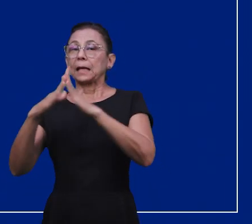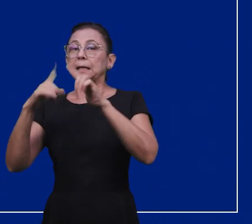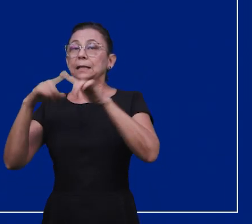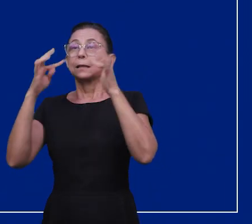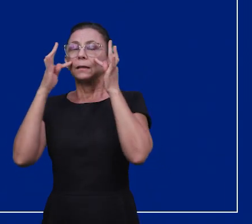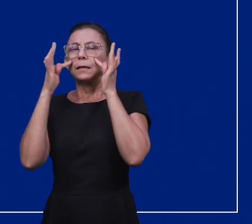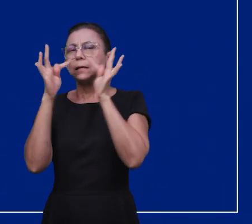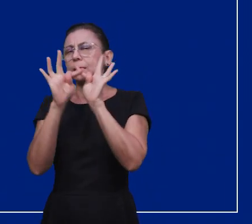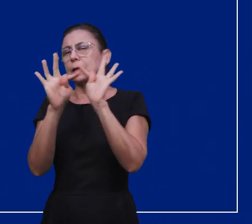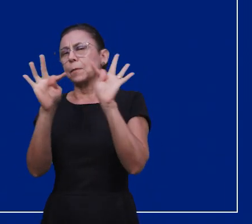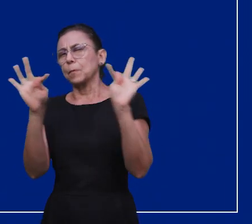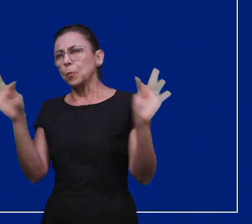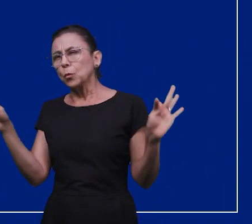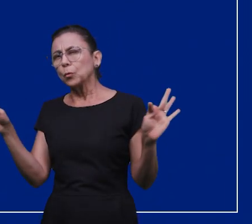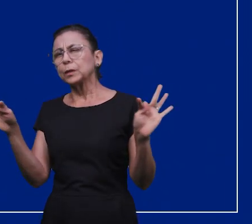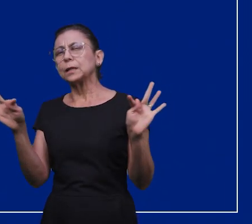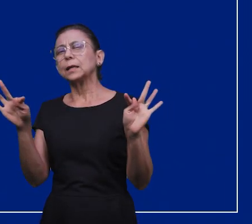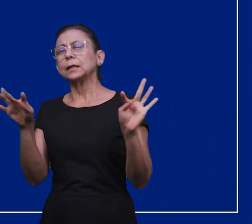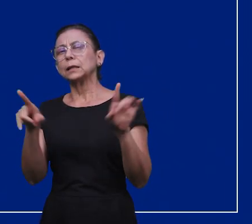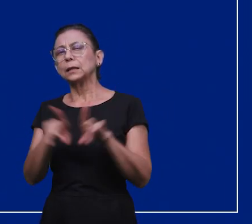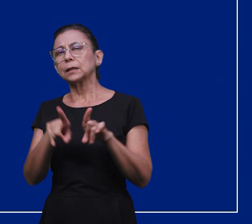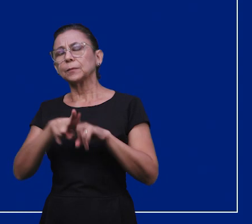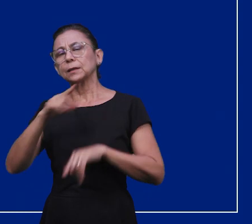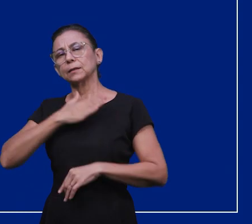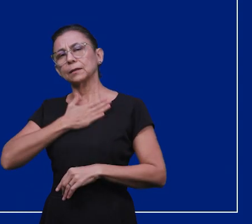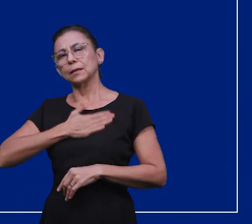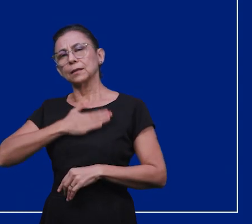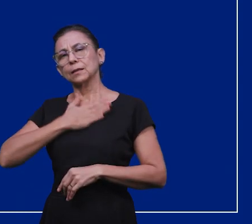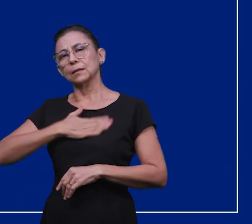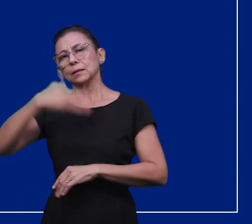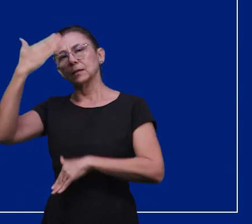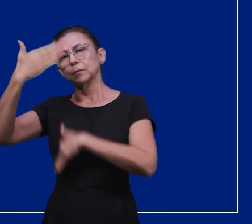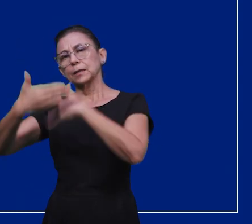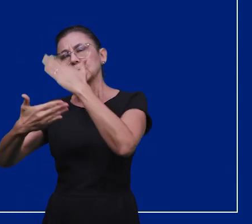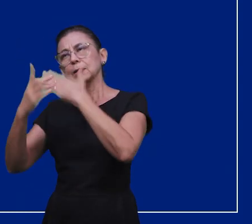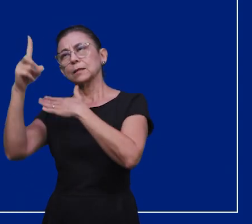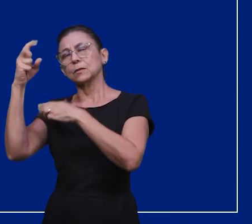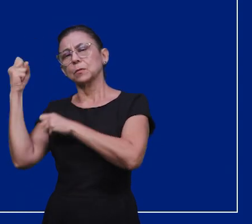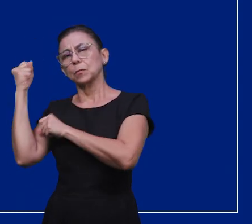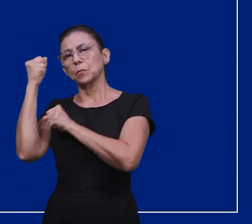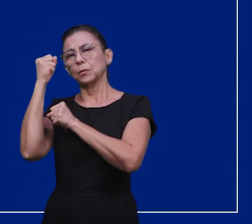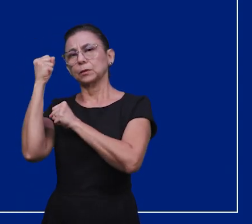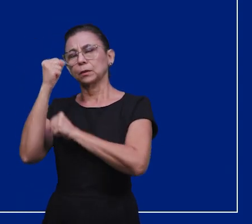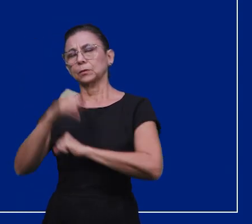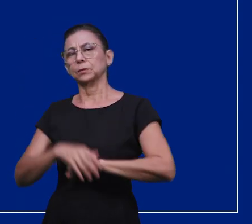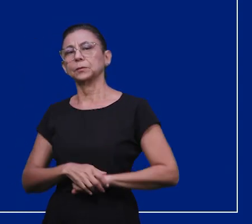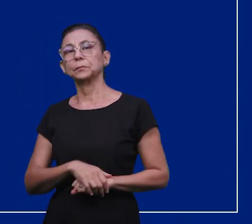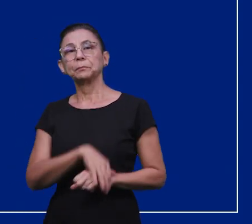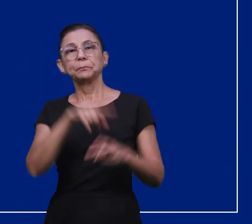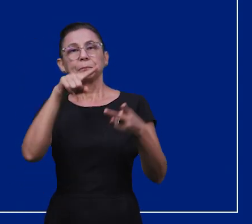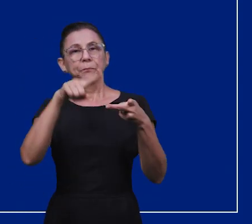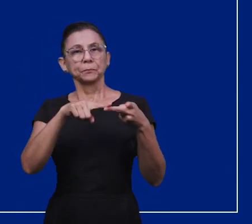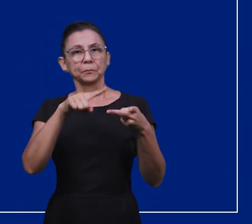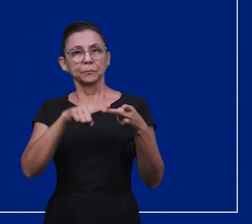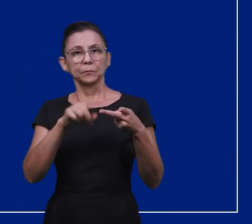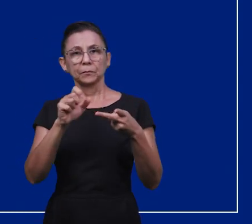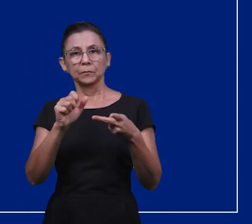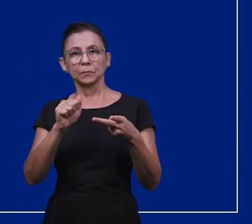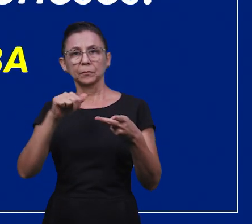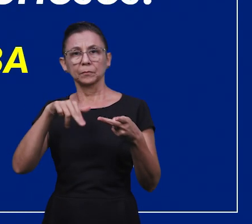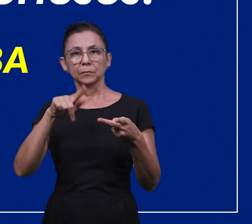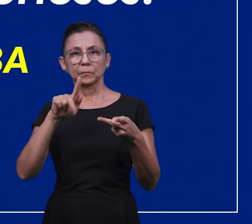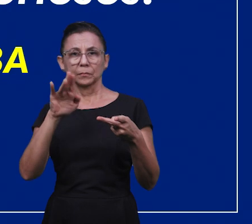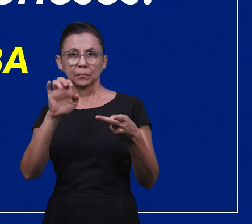refúgio e descansa à sombra do Deus Todo-Poderoso. Um outro comentário foi enviado